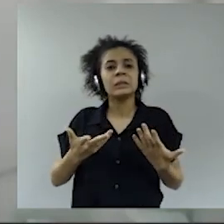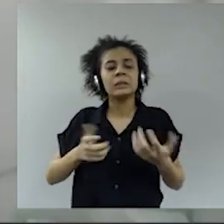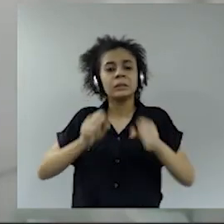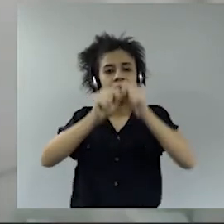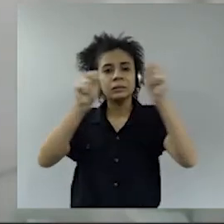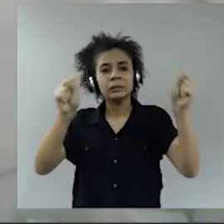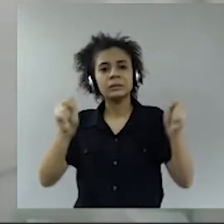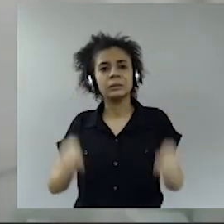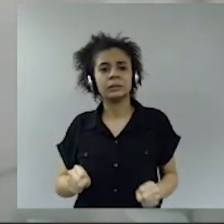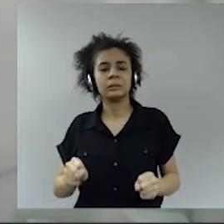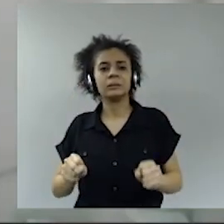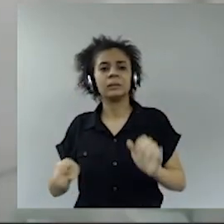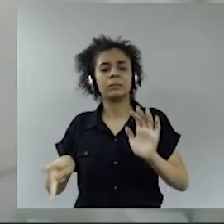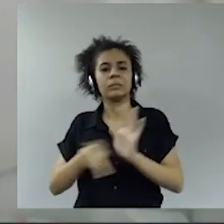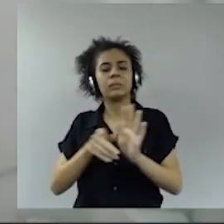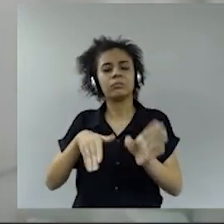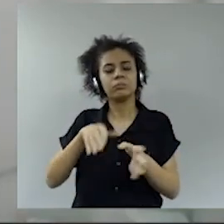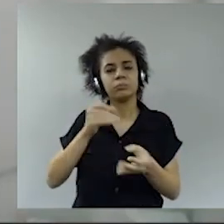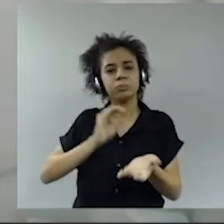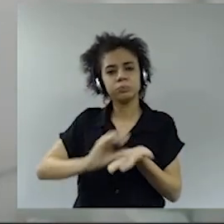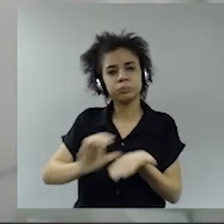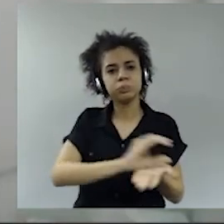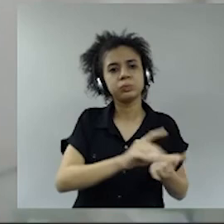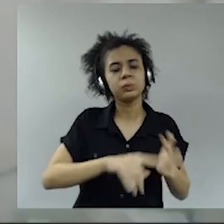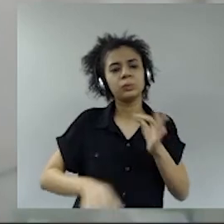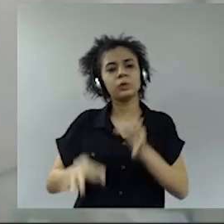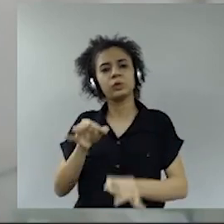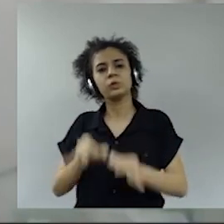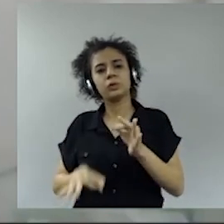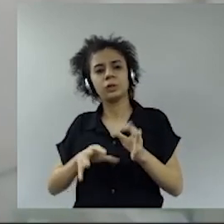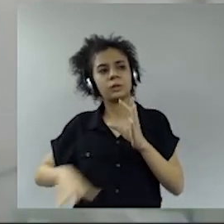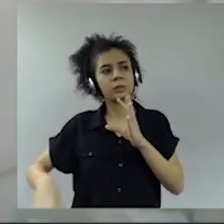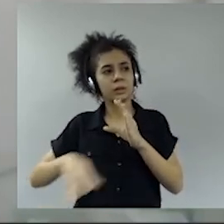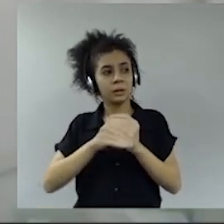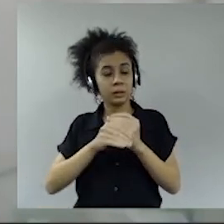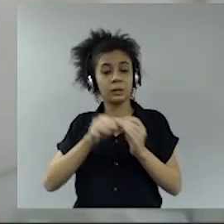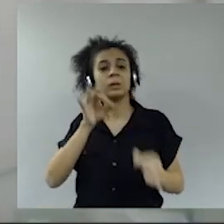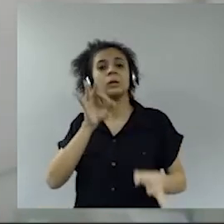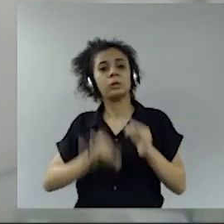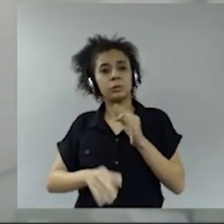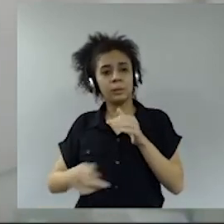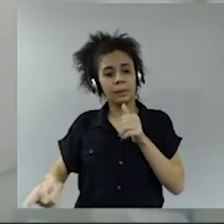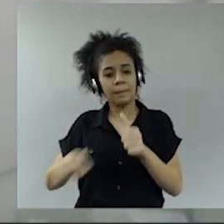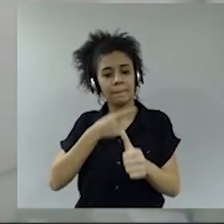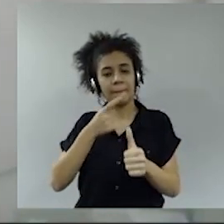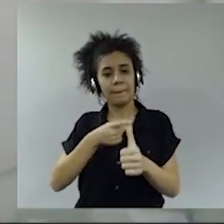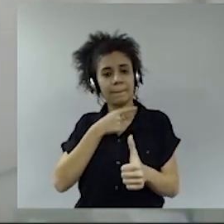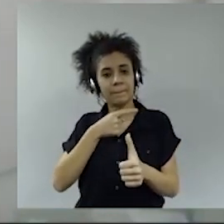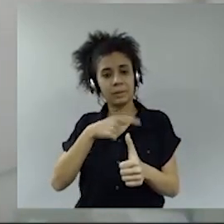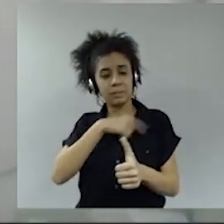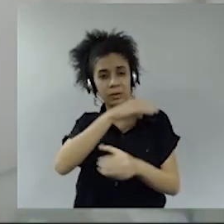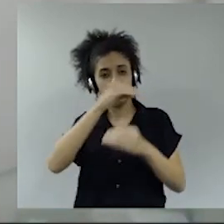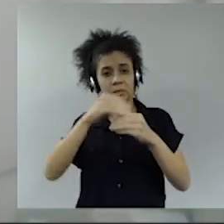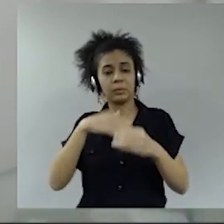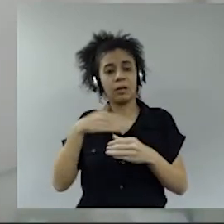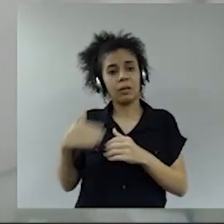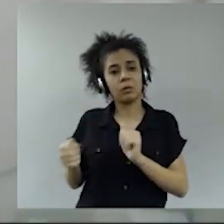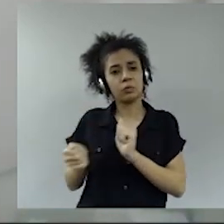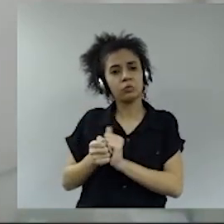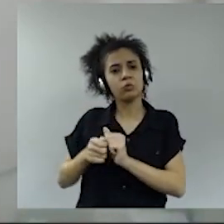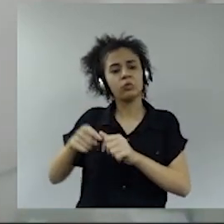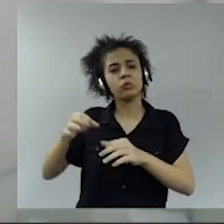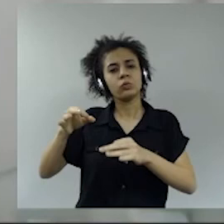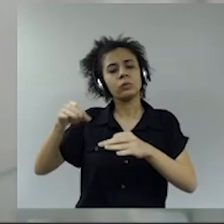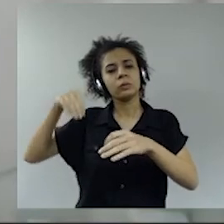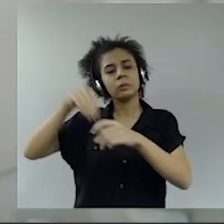sistema recursal e do sistema de justiça como um todo. É o juiz de primeiro grau que está ao lado do sistema carcerário